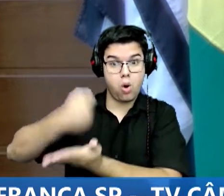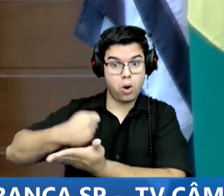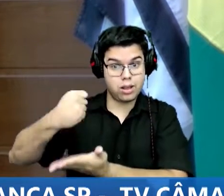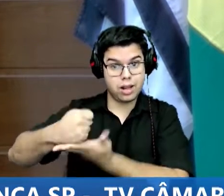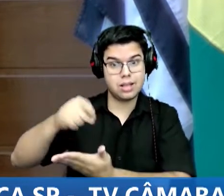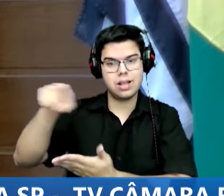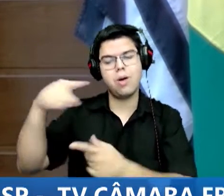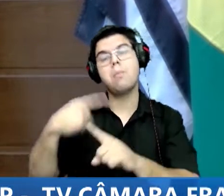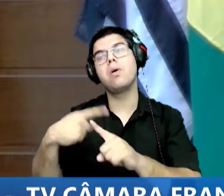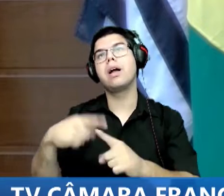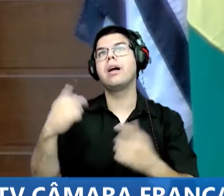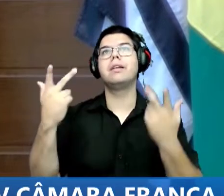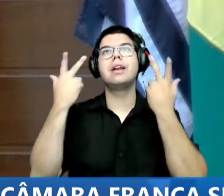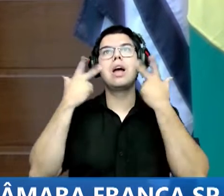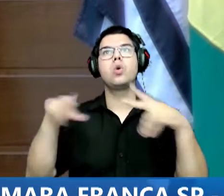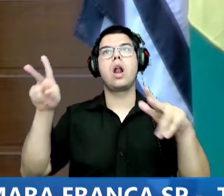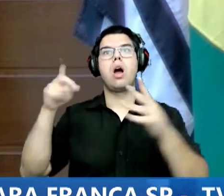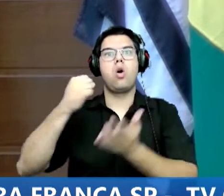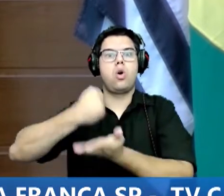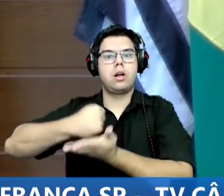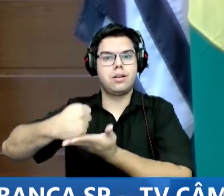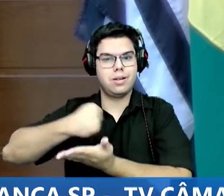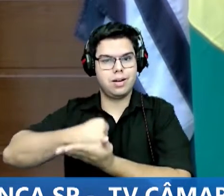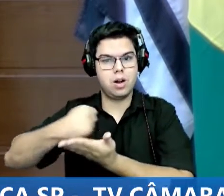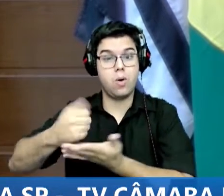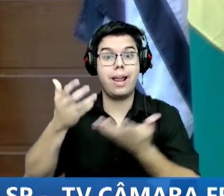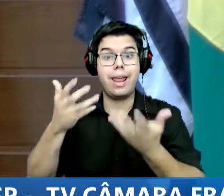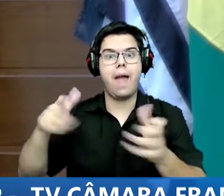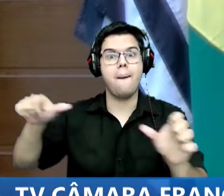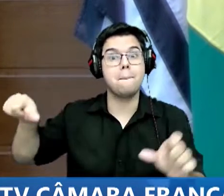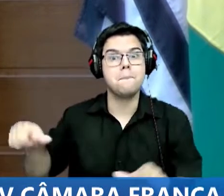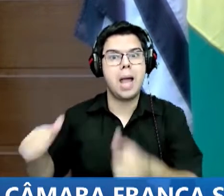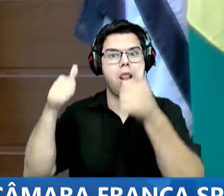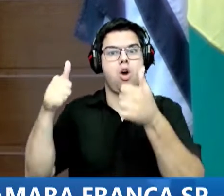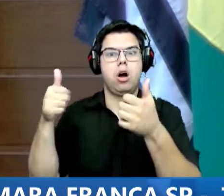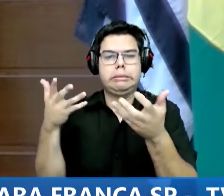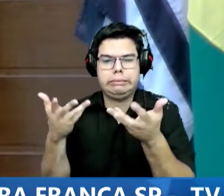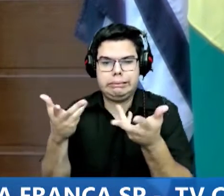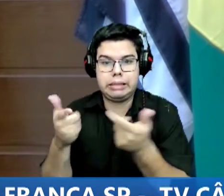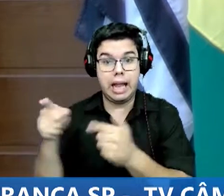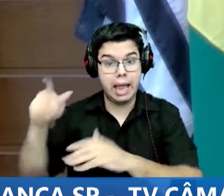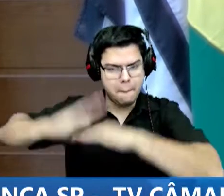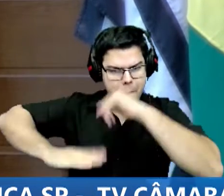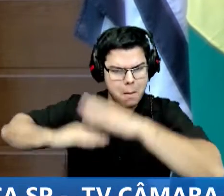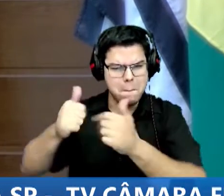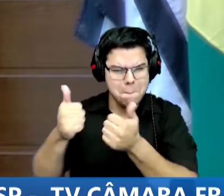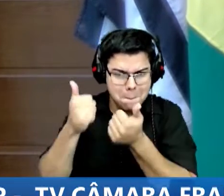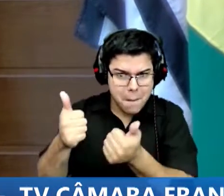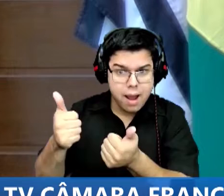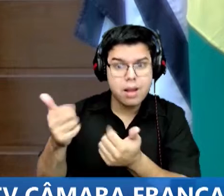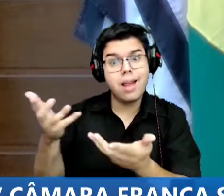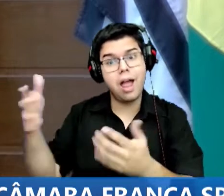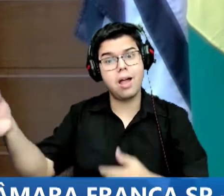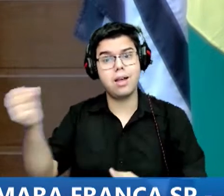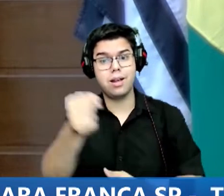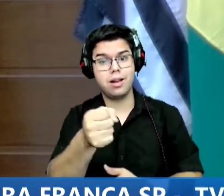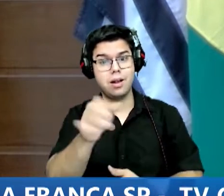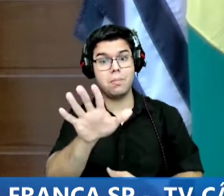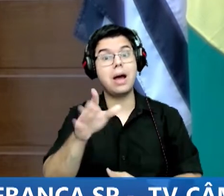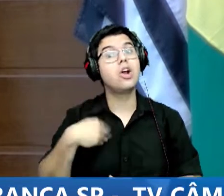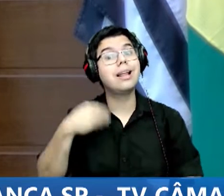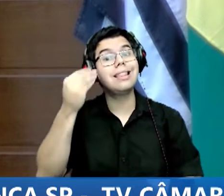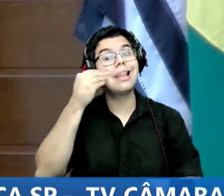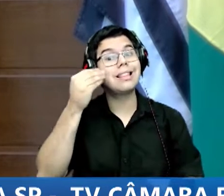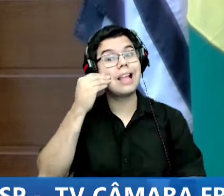numa contratação a gente querer o melhor candidato, aquele mais preparado. E o que a gente tem buscado é o contrário, que